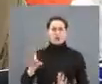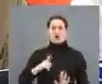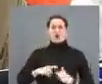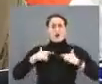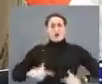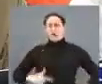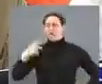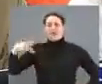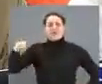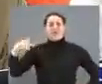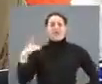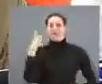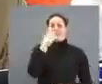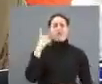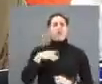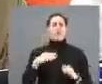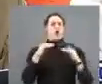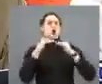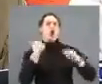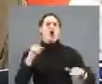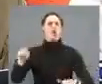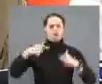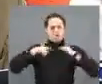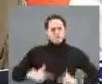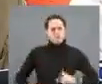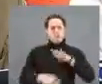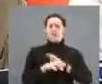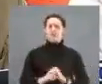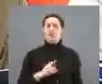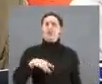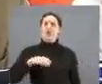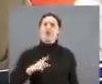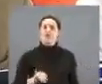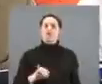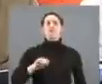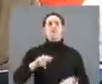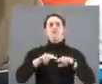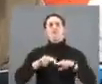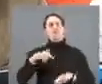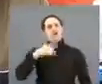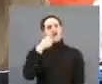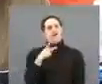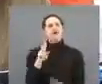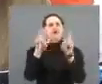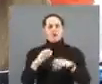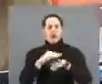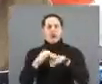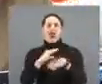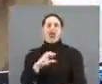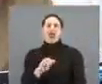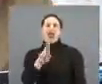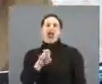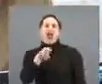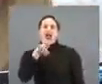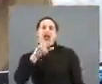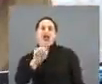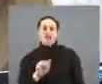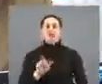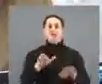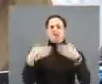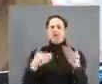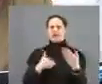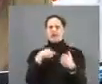O comportamento do deputado não condiz com a posição dessa CPMI. Por isso, toquei no ponto da carência. Agora, todos